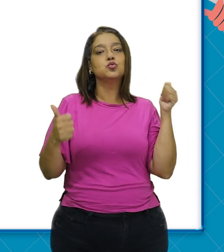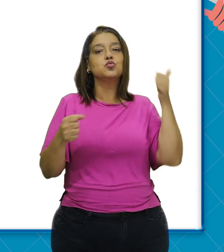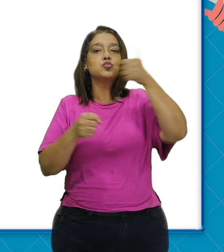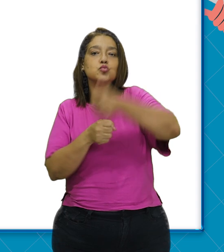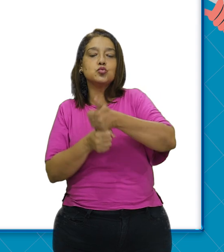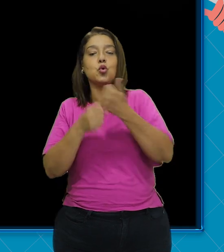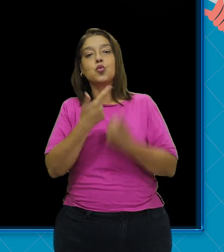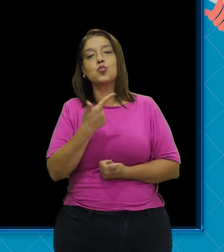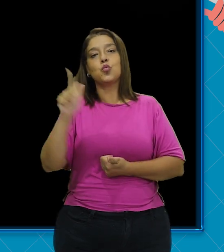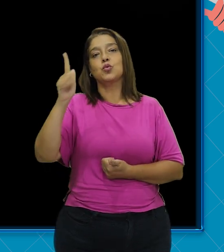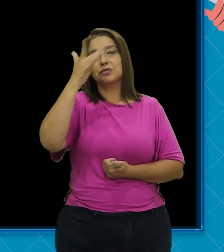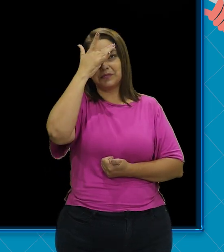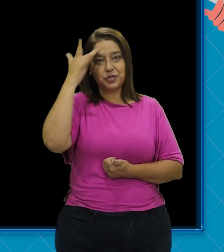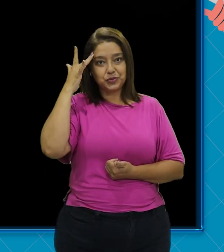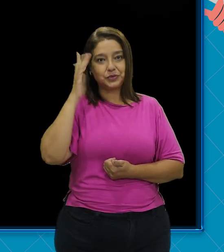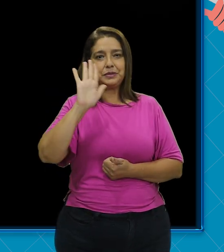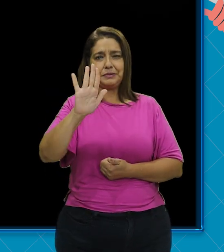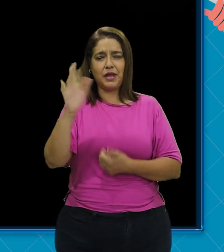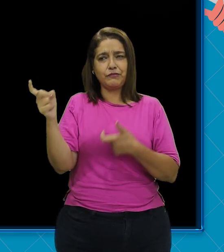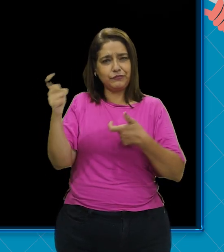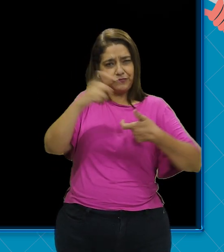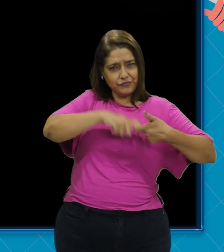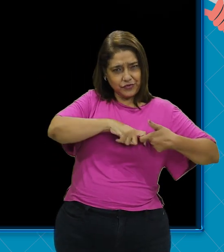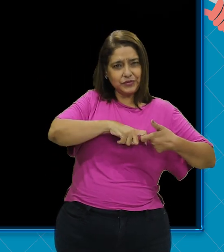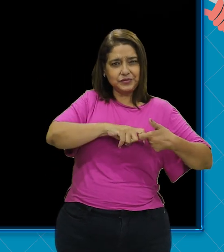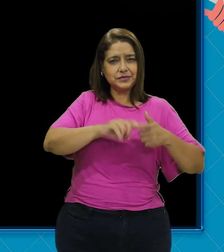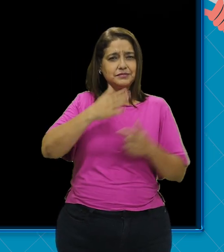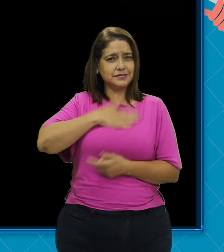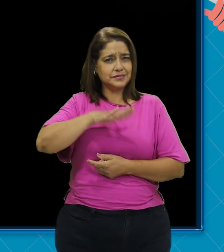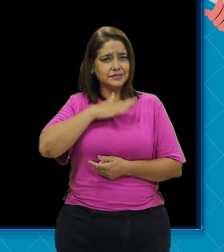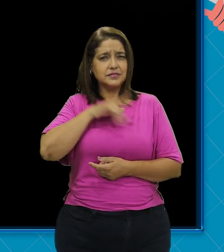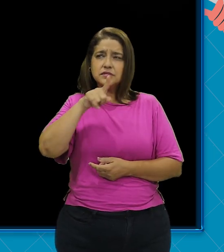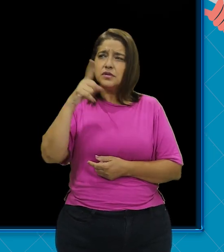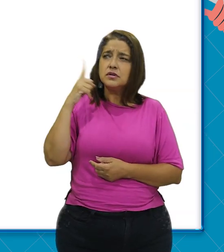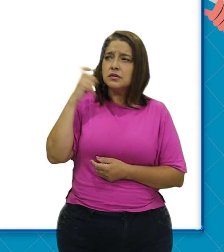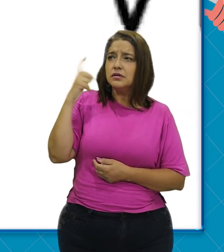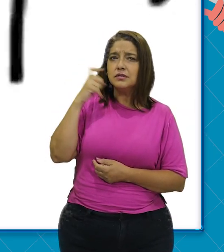Braz. Peraí, volta um pouquinho. Você ouviu isso?